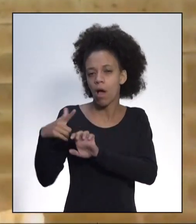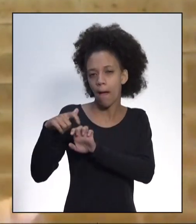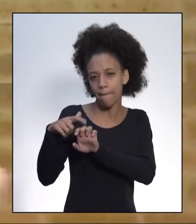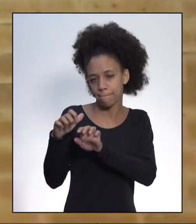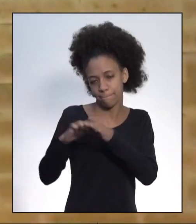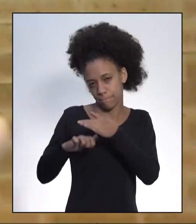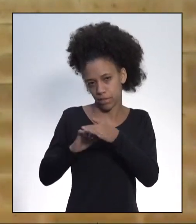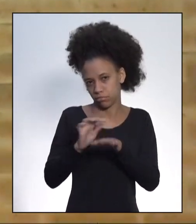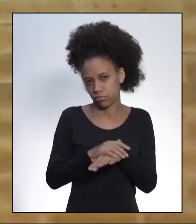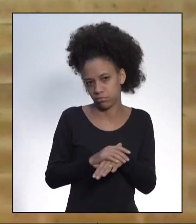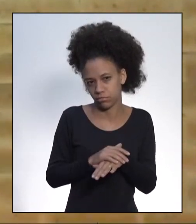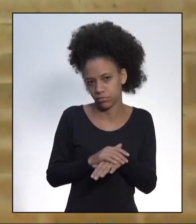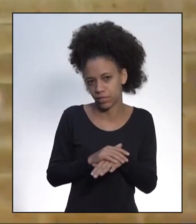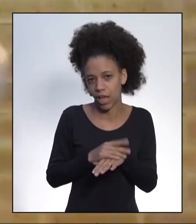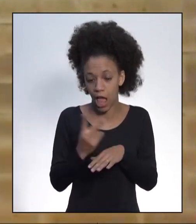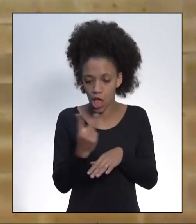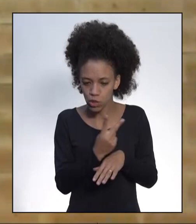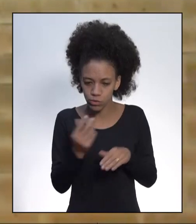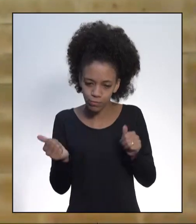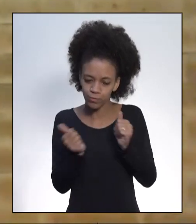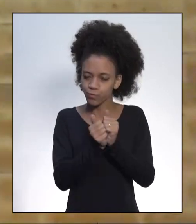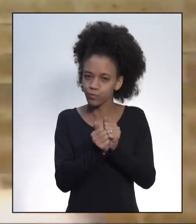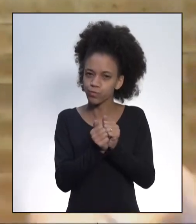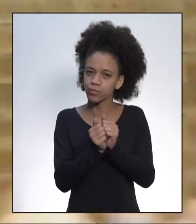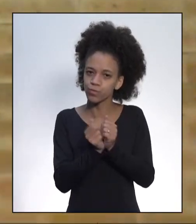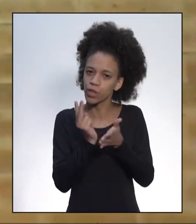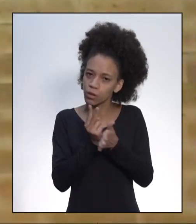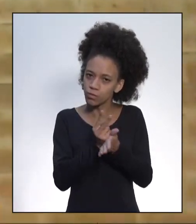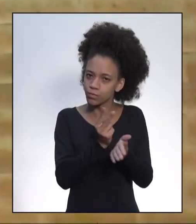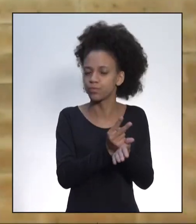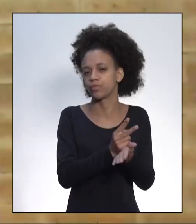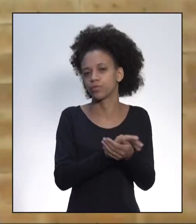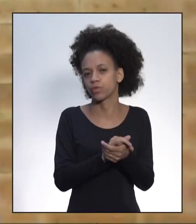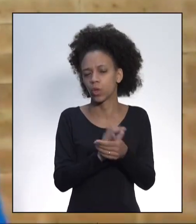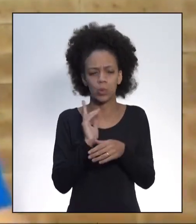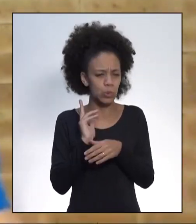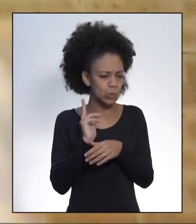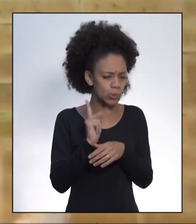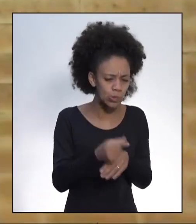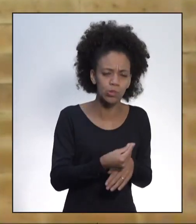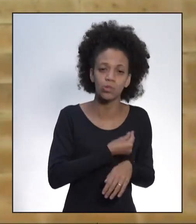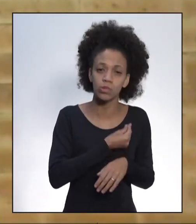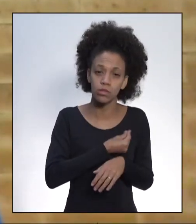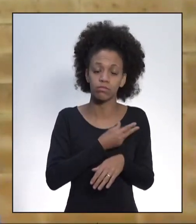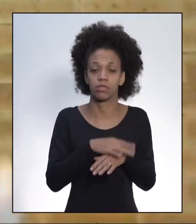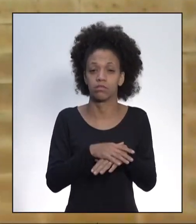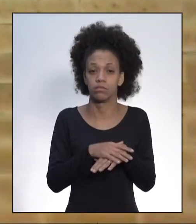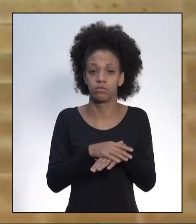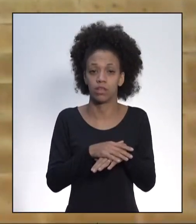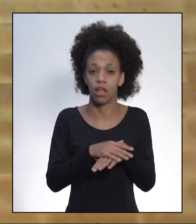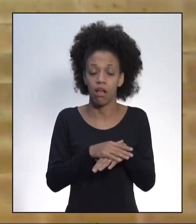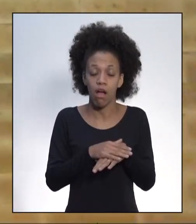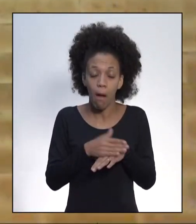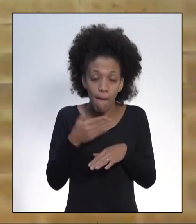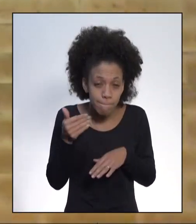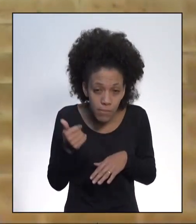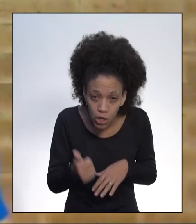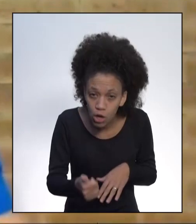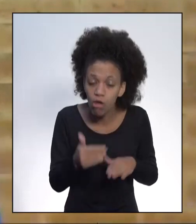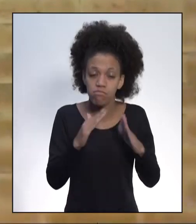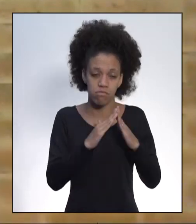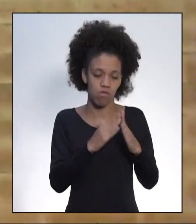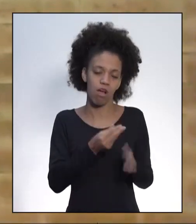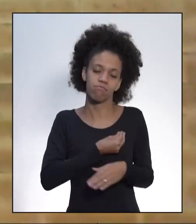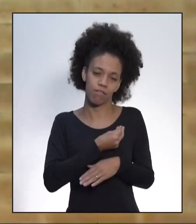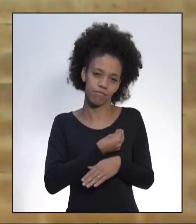a minha empresa. São duas coisas que eu acho que tudo que eu passei na minha vida, eu até digo, acho que a melhor escola que eu tive foi a da